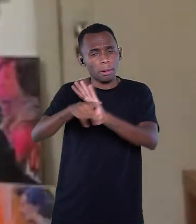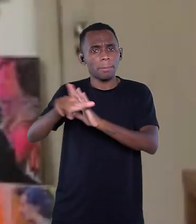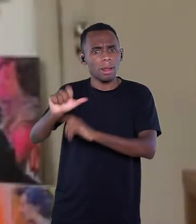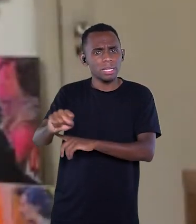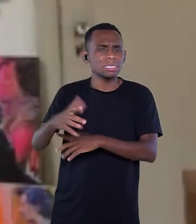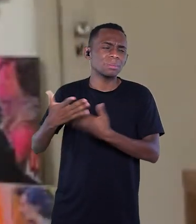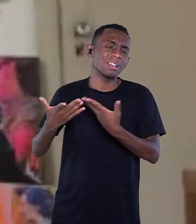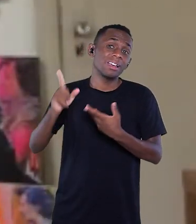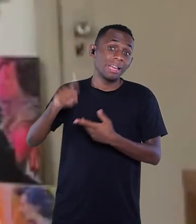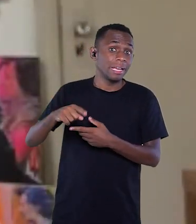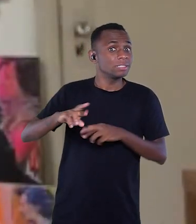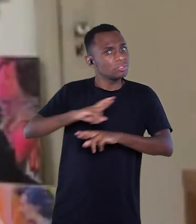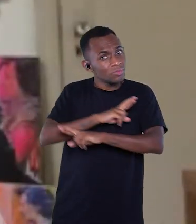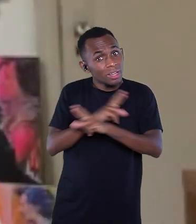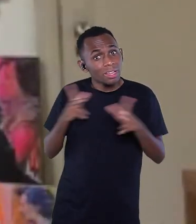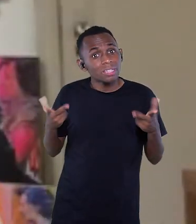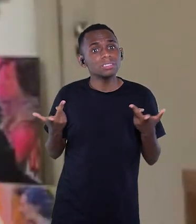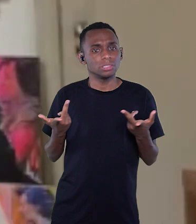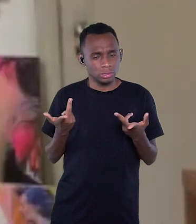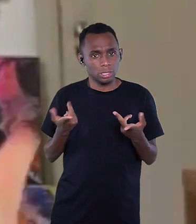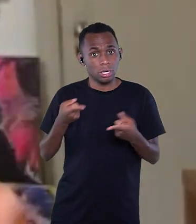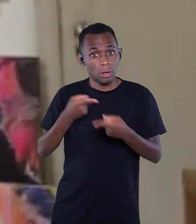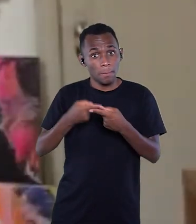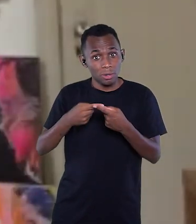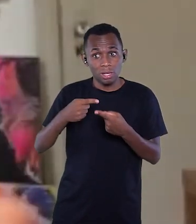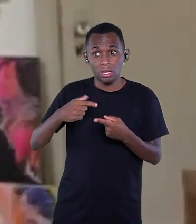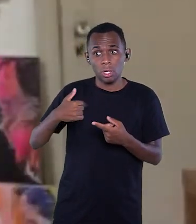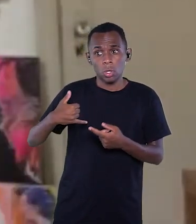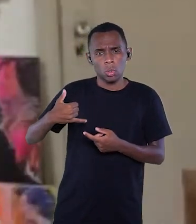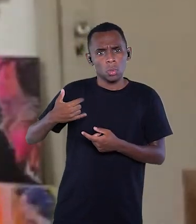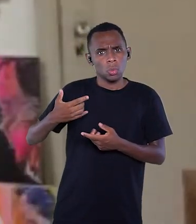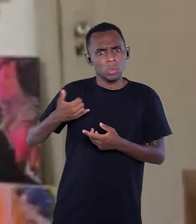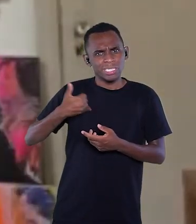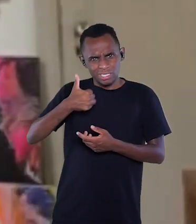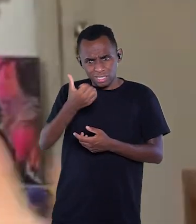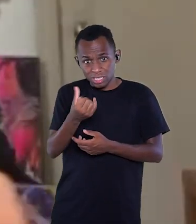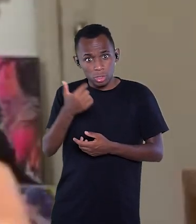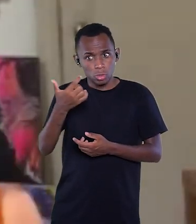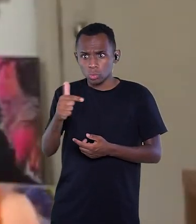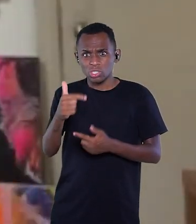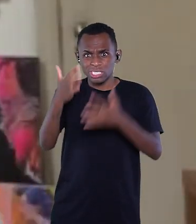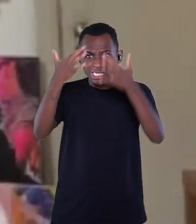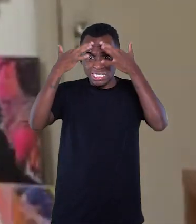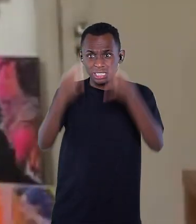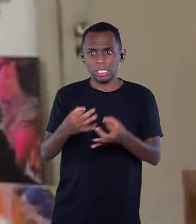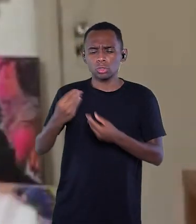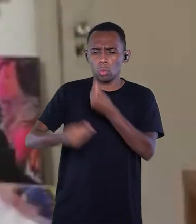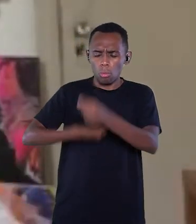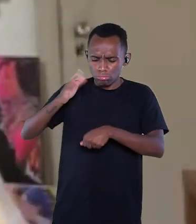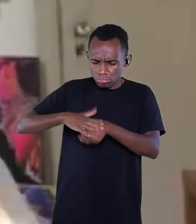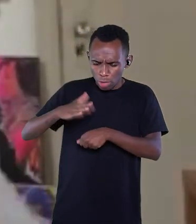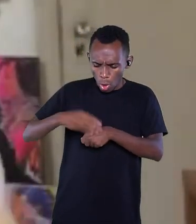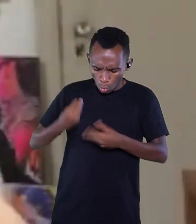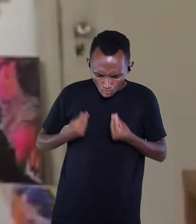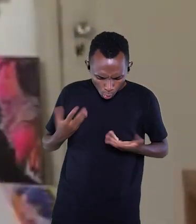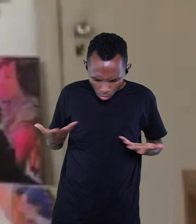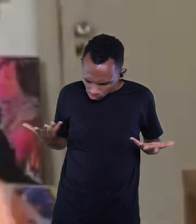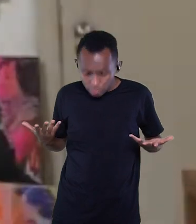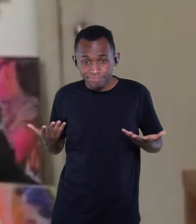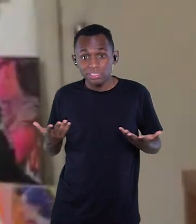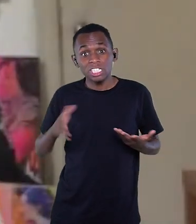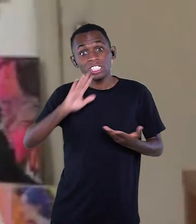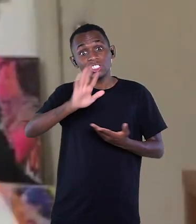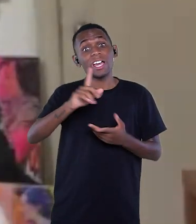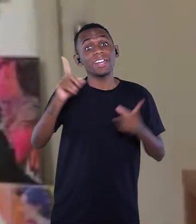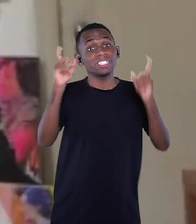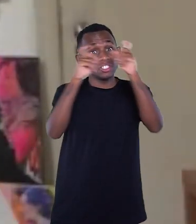e isso é muito doido, né? Porque, assim, eu nem tinha muita certeza disso, não sabia como eu me nomeava, então já era uma